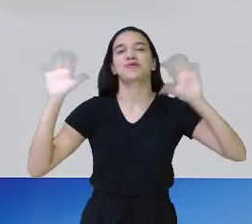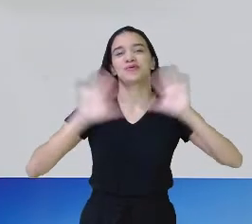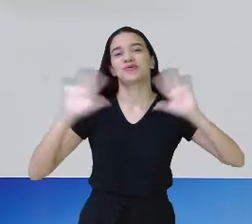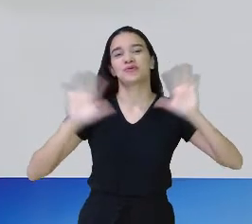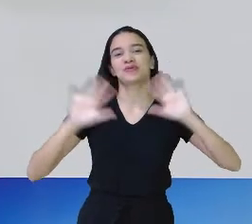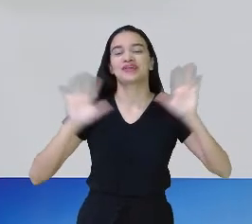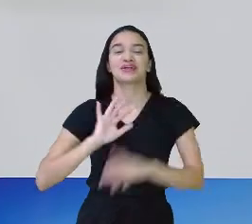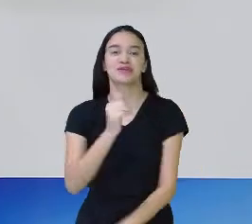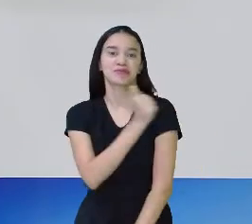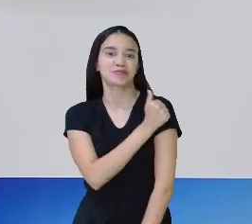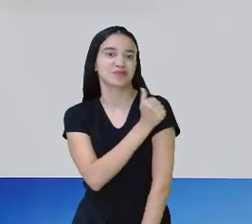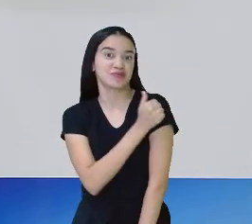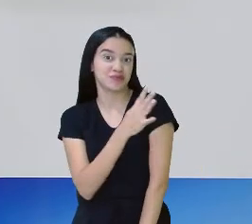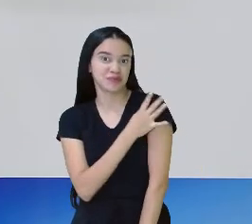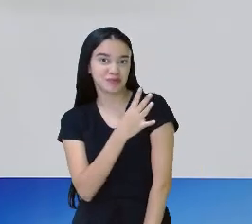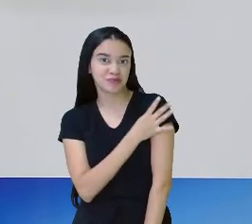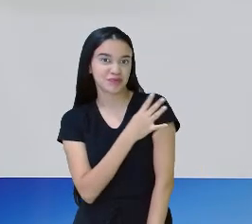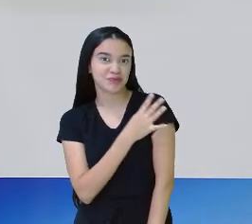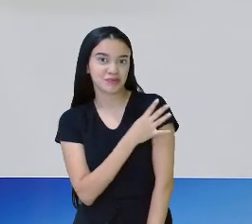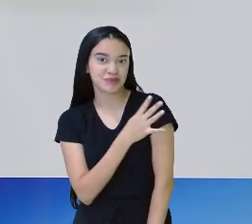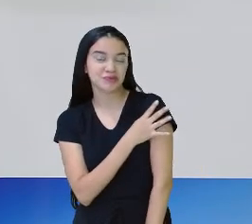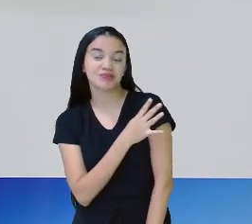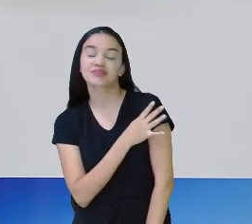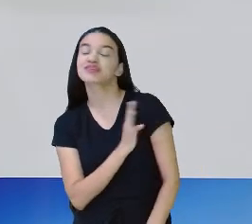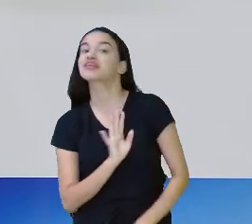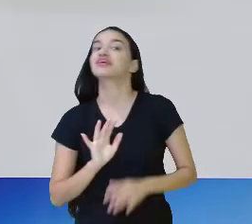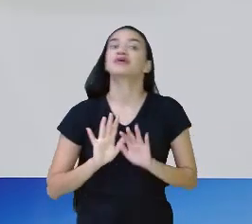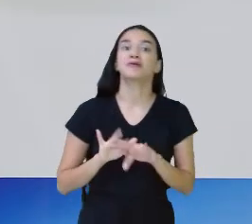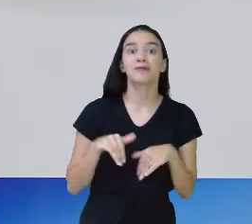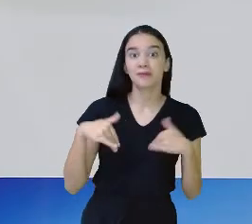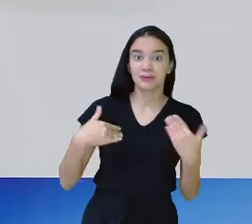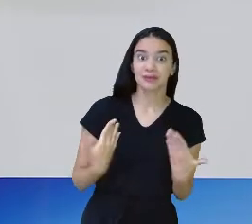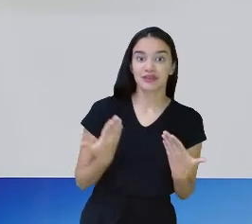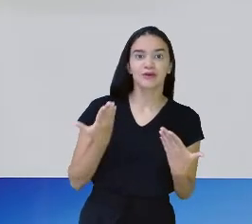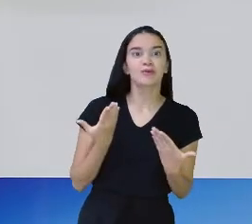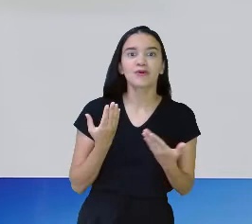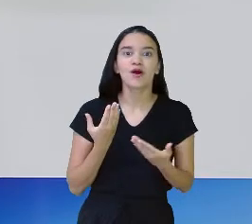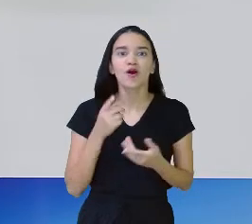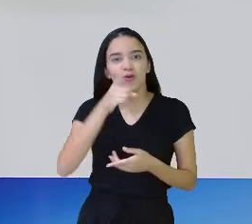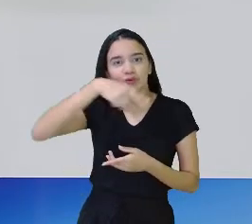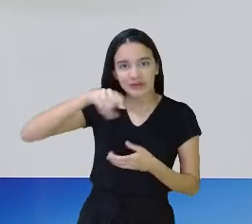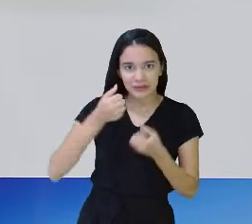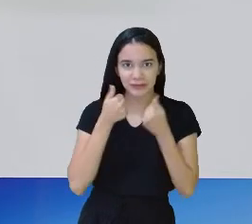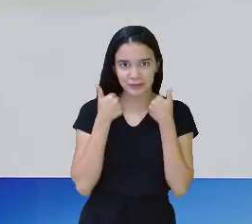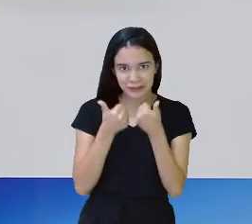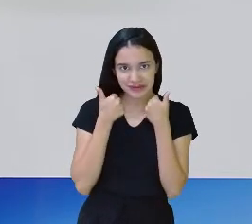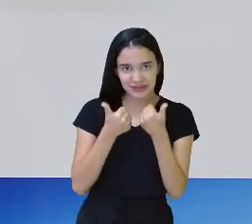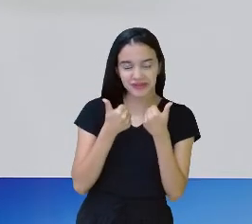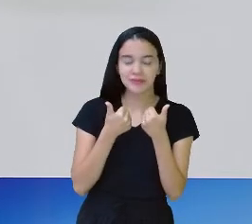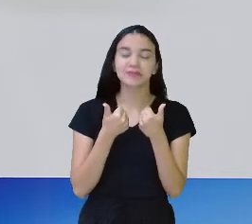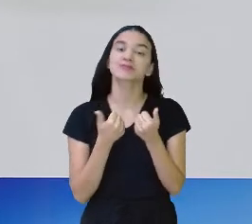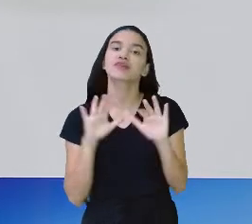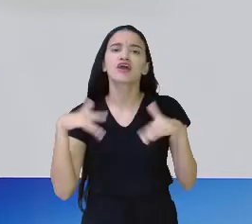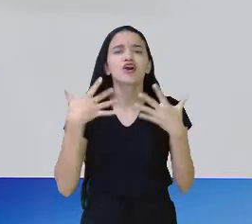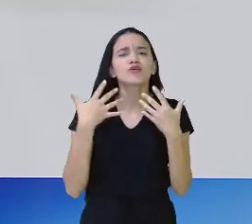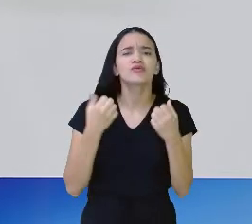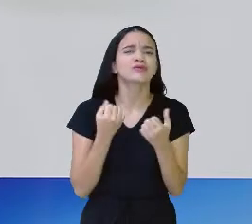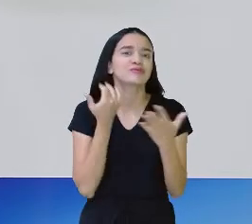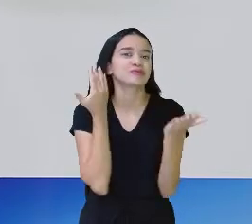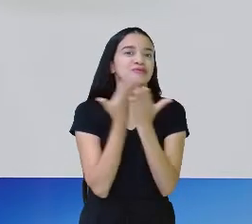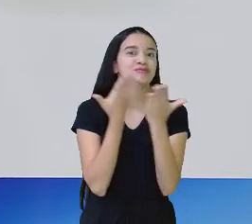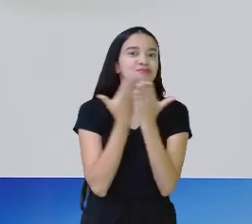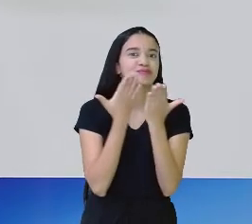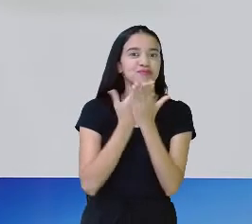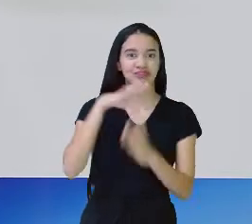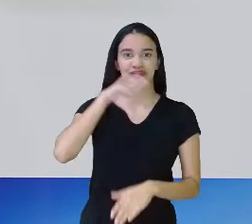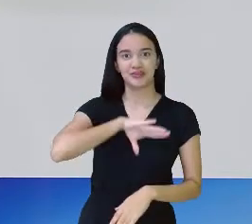Olá, estudantes do quarto ano e das turmas de aceleração. Como vocês estão? Tudo bem? Vamos para mais uma aula